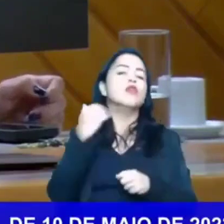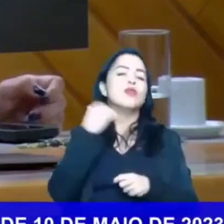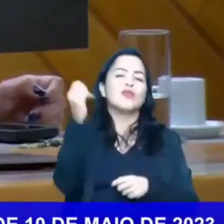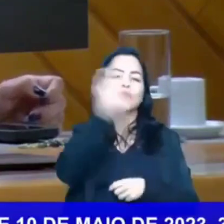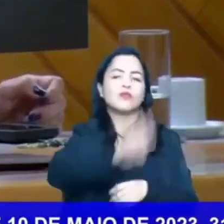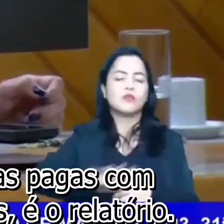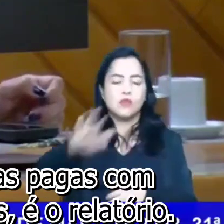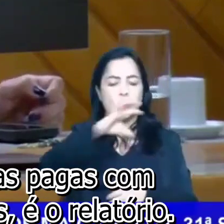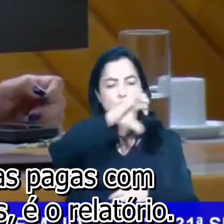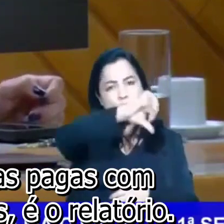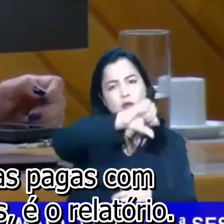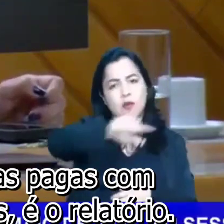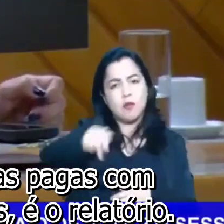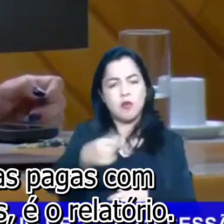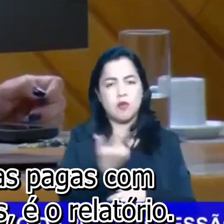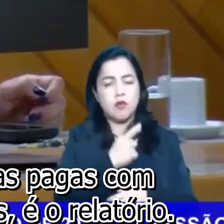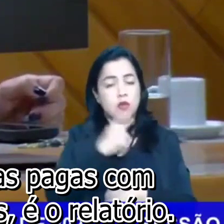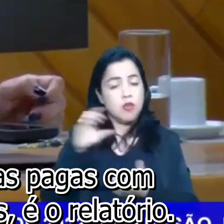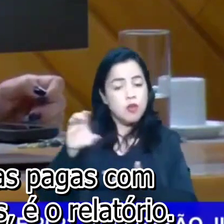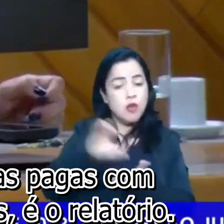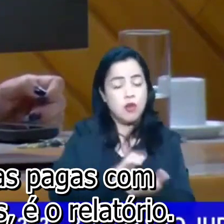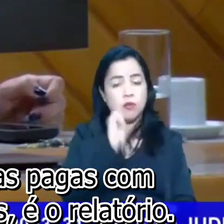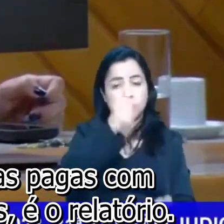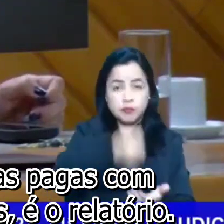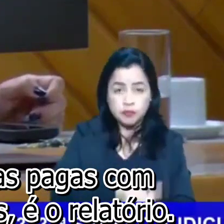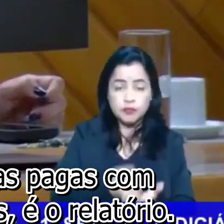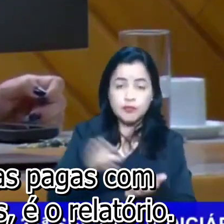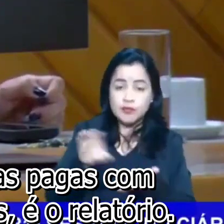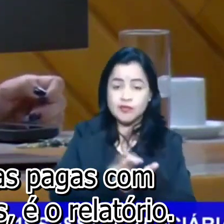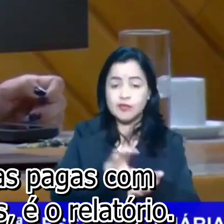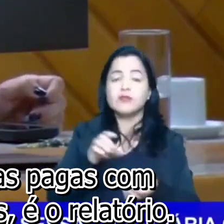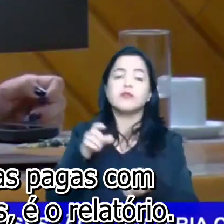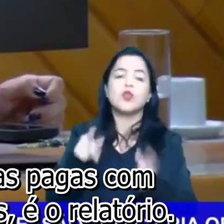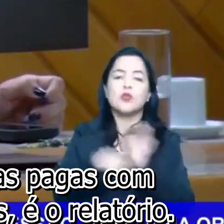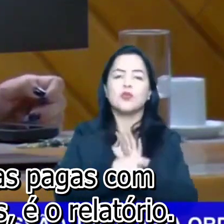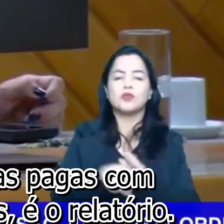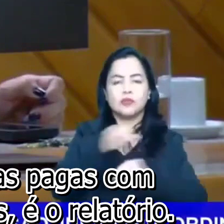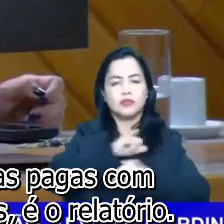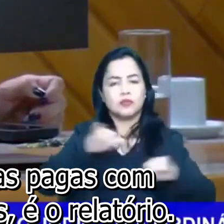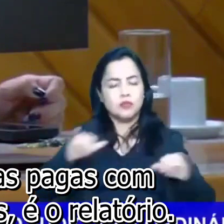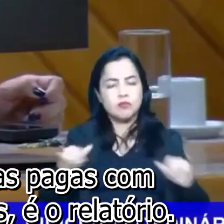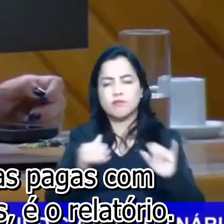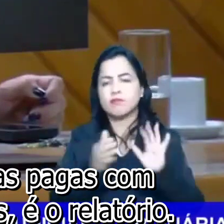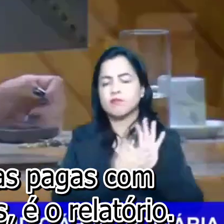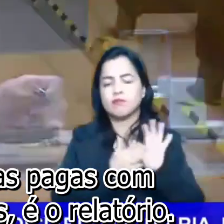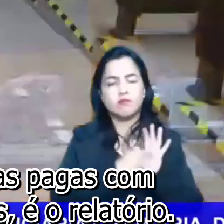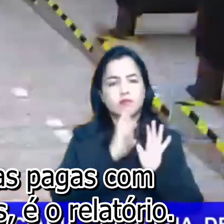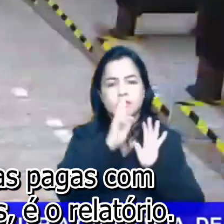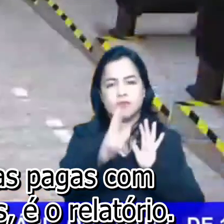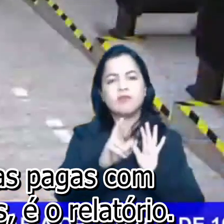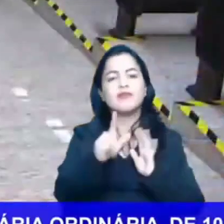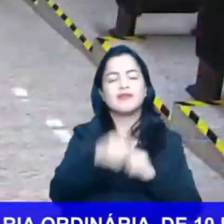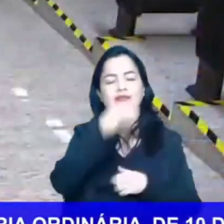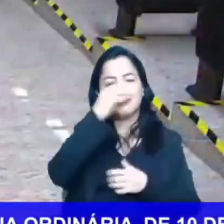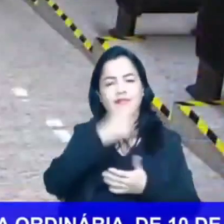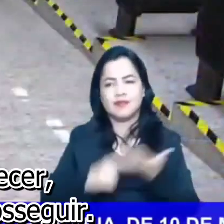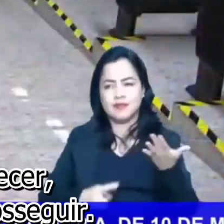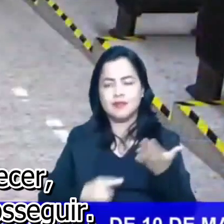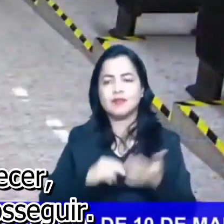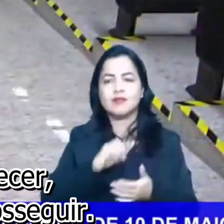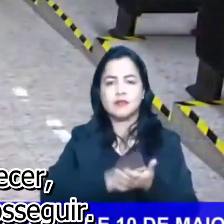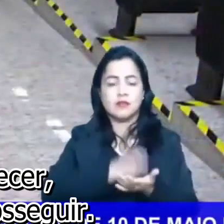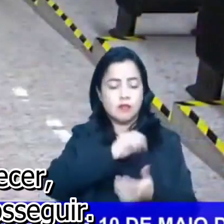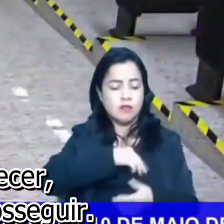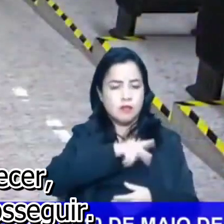valor de R$ 9.000, correspondente às despesas pagas com recursos do fundo de campanha e não comprovadas. É o relatório. Relatório, doutor Pablo.